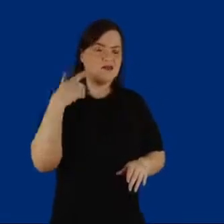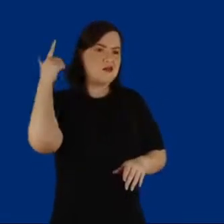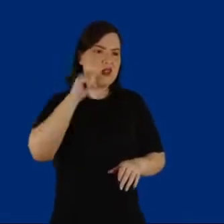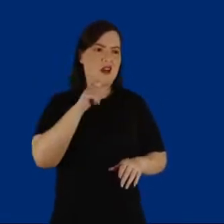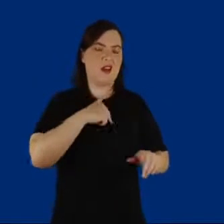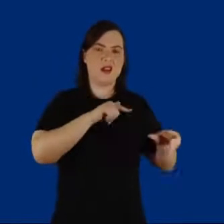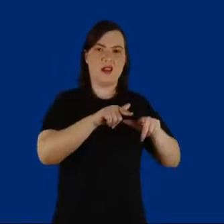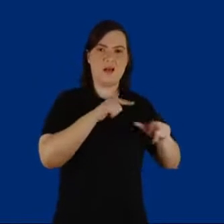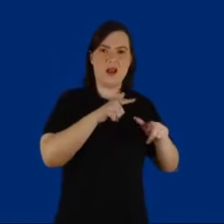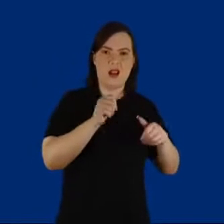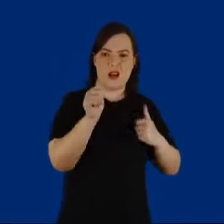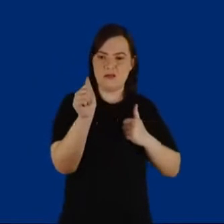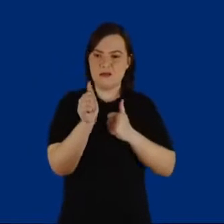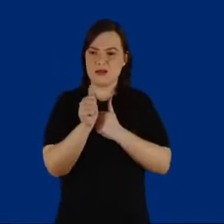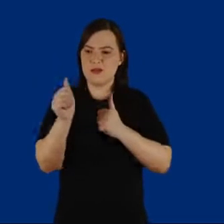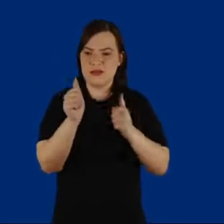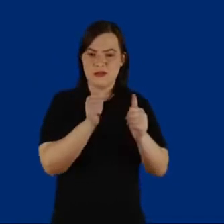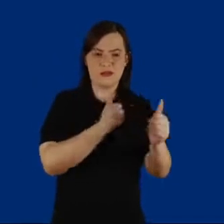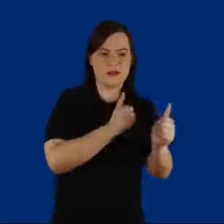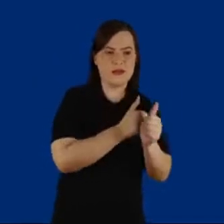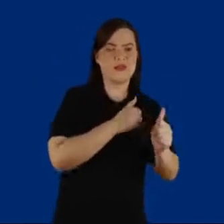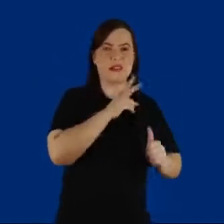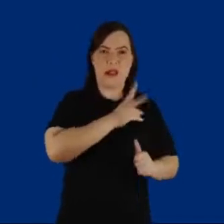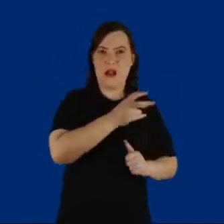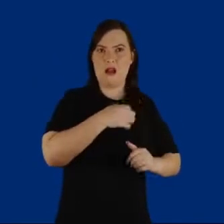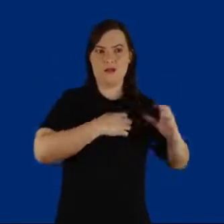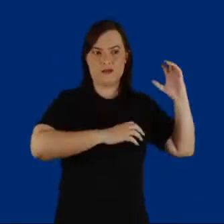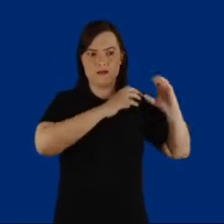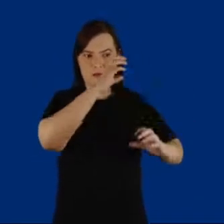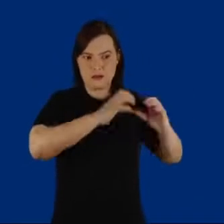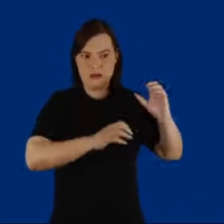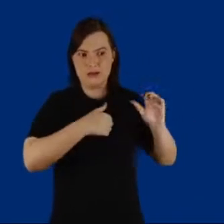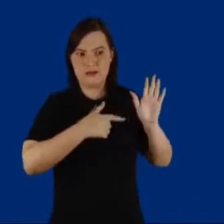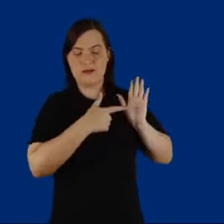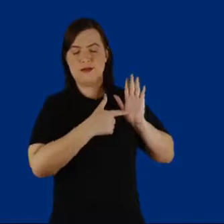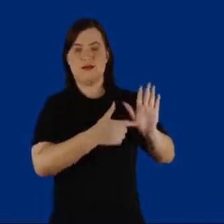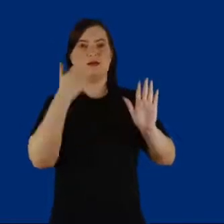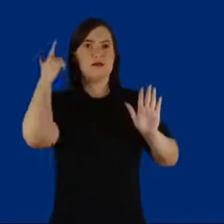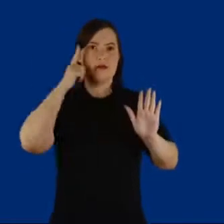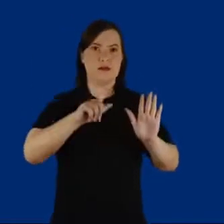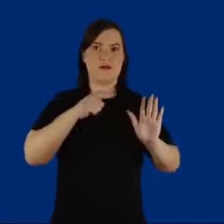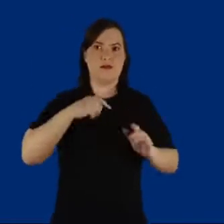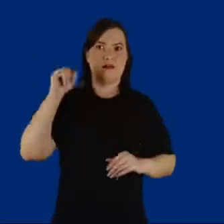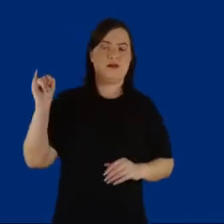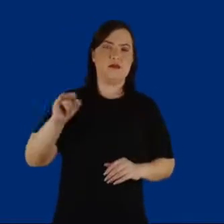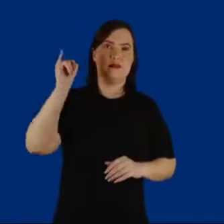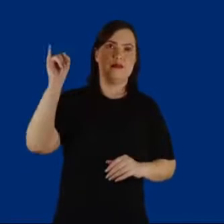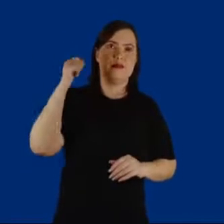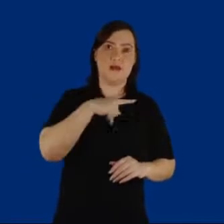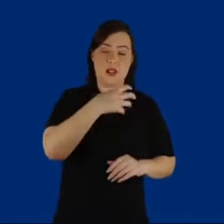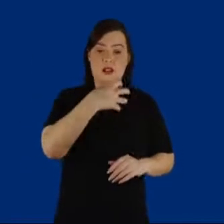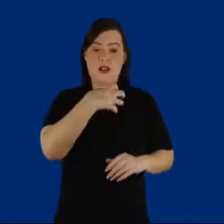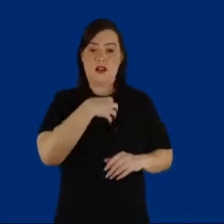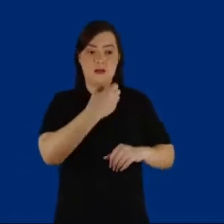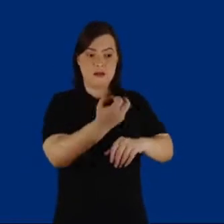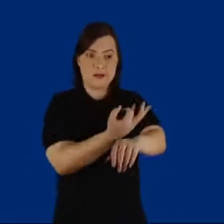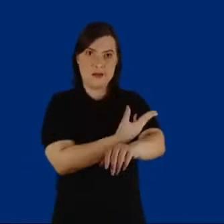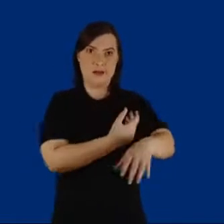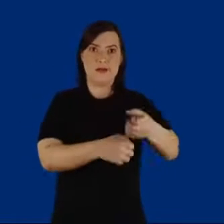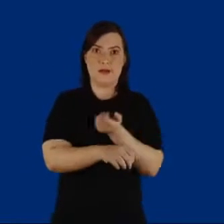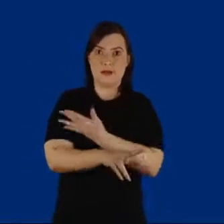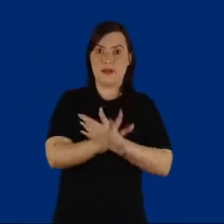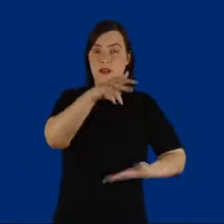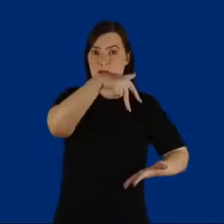trabalhar com ninguém, eram muito disruptivas, e elas conseguiram mostrar a importância e também como era emocionante delas se